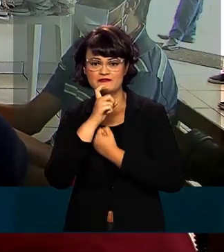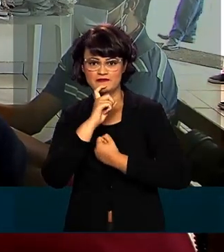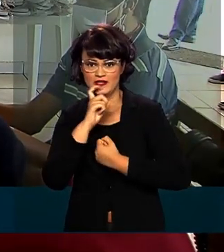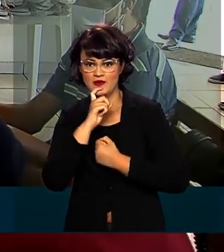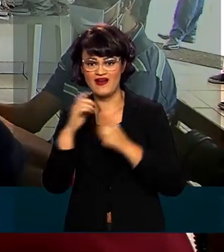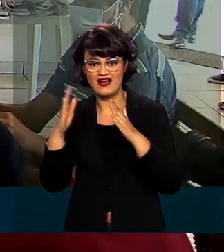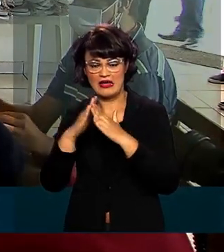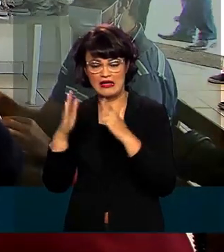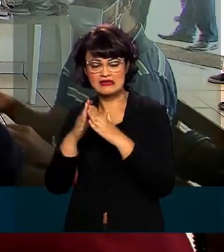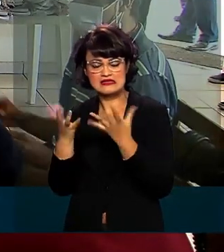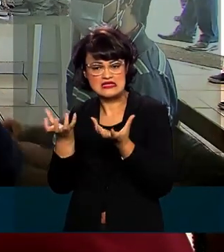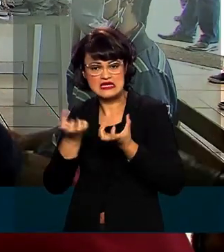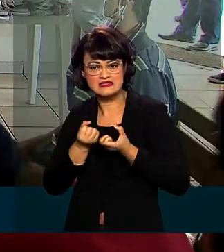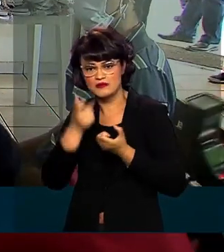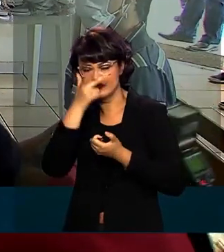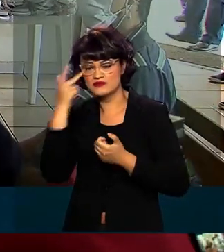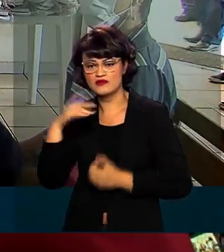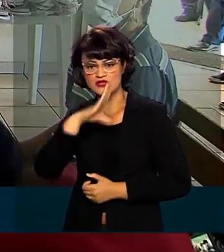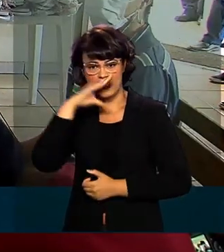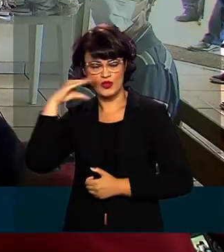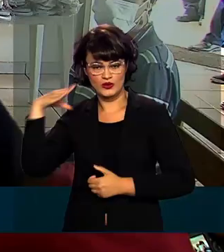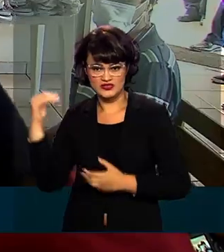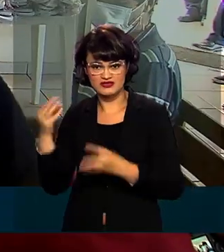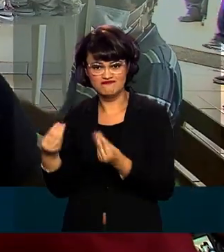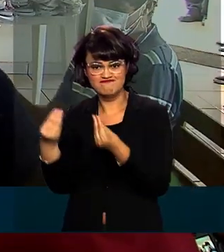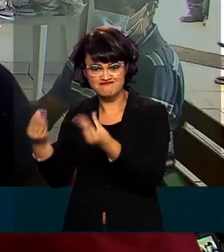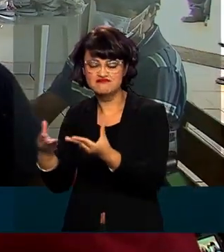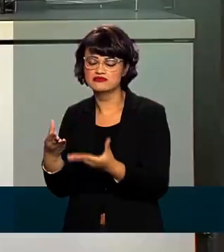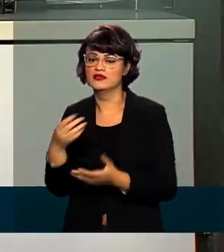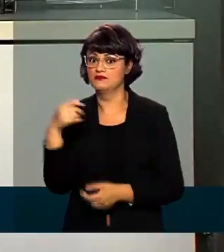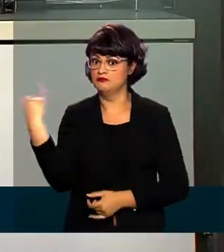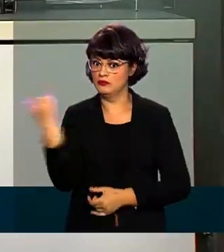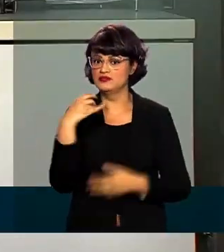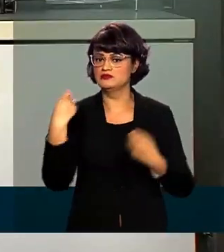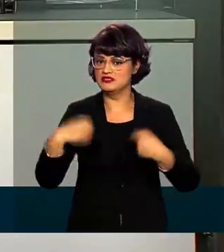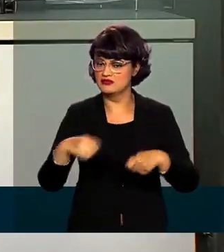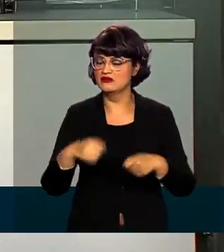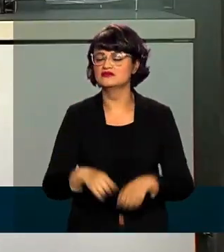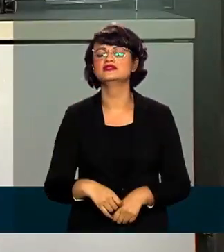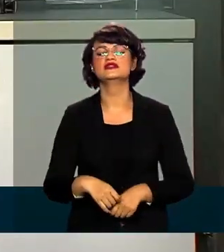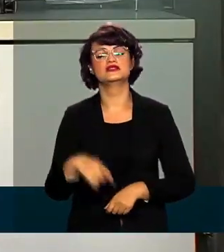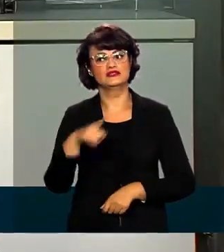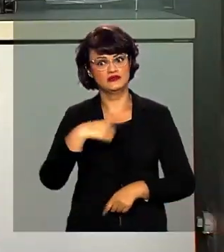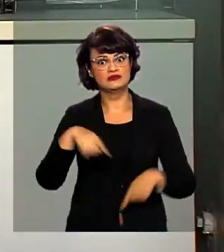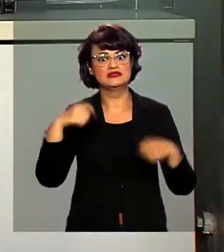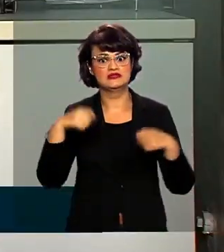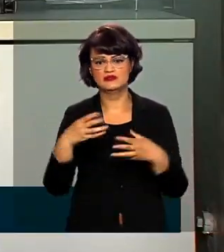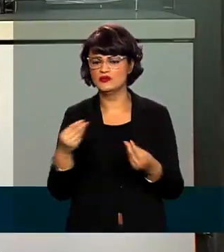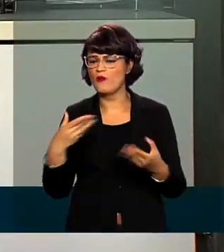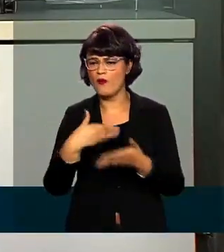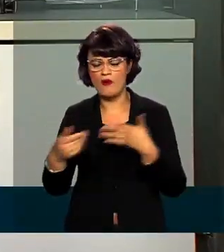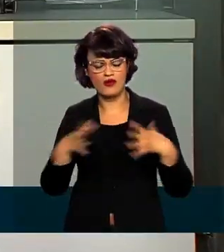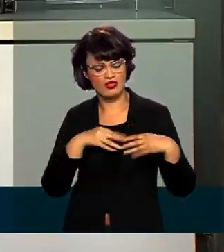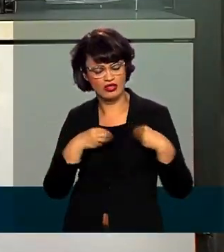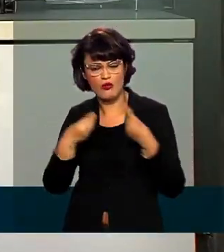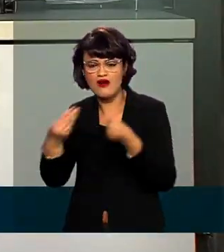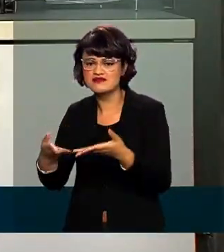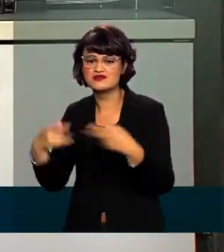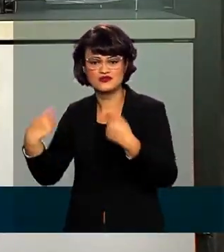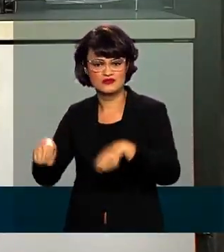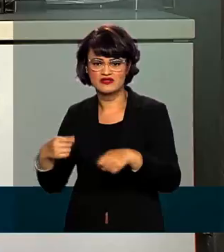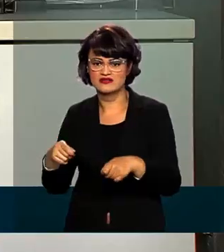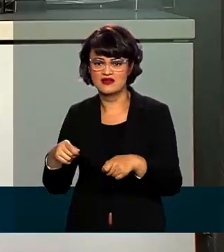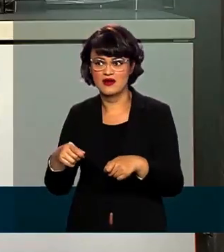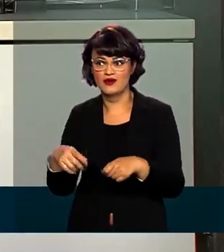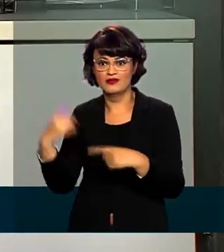Adolescentes no Distrito Federal recebeu e será bem-vinda. Muito bem-vindo, a gente precisa muito. Qualquer doação a gente precisa. A gente não